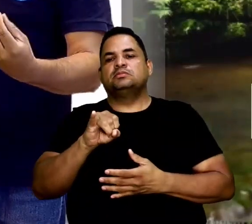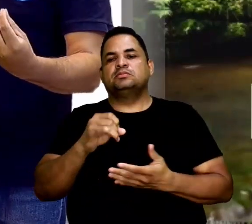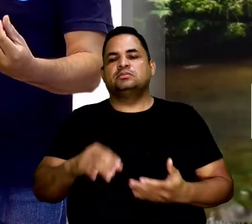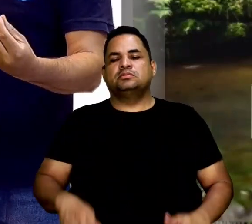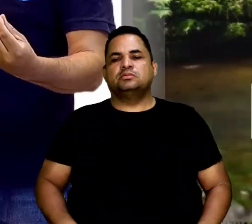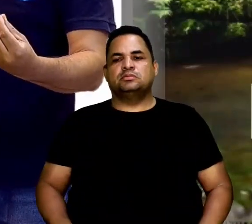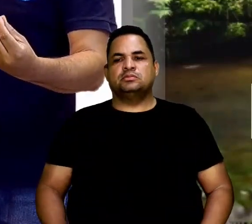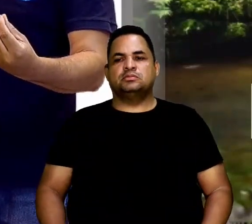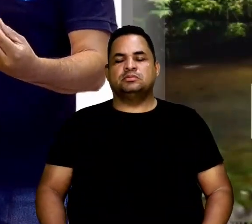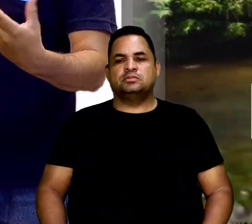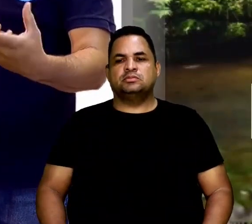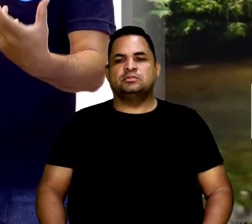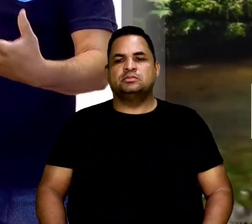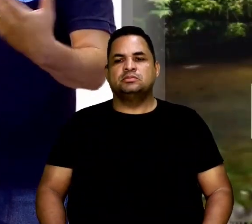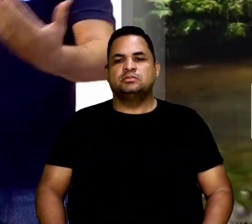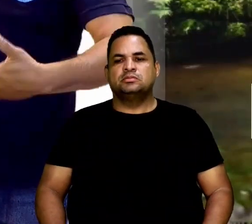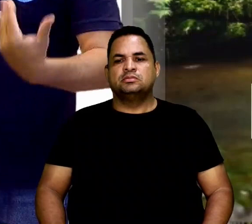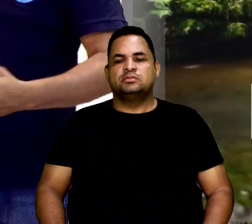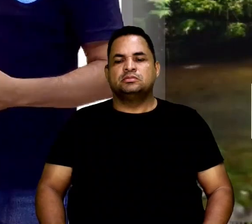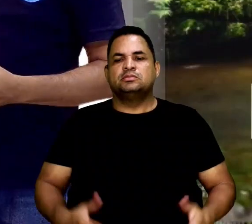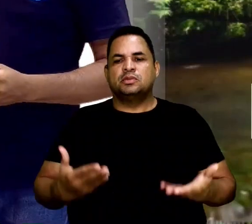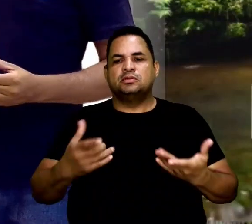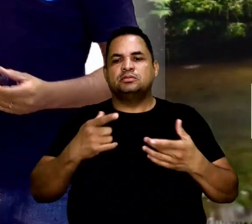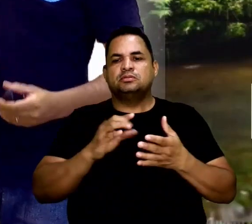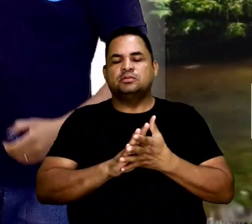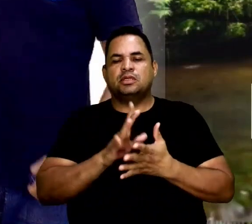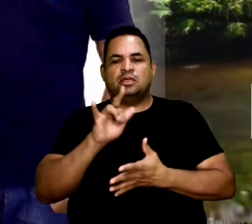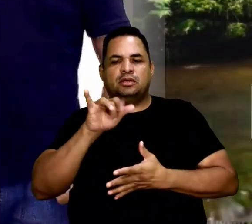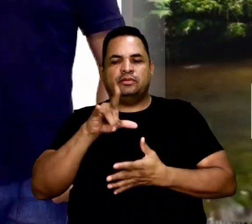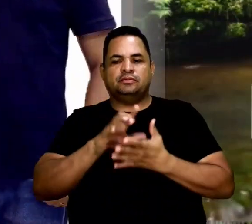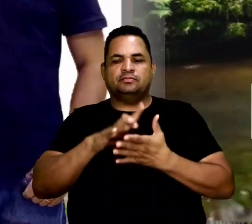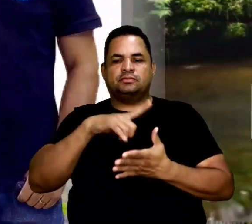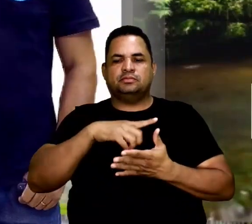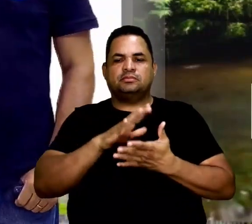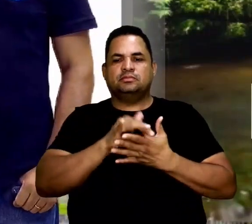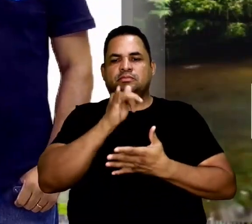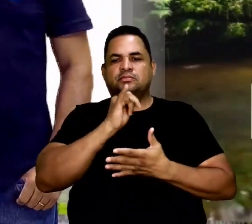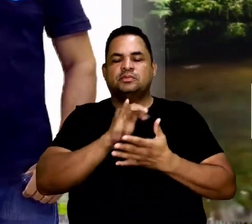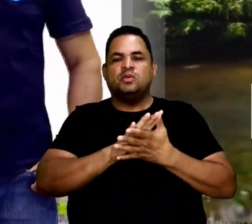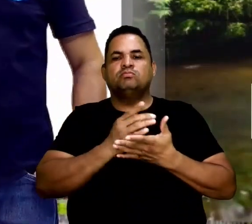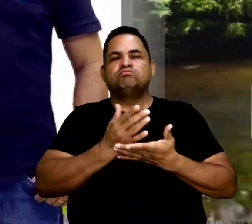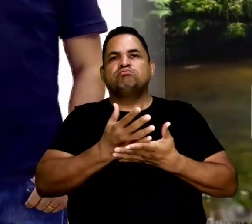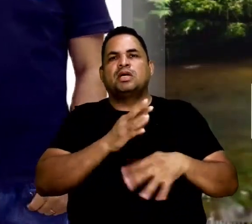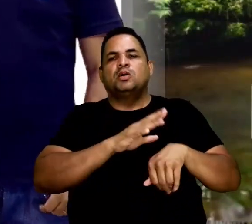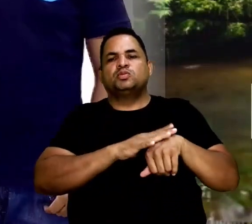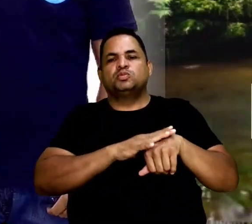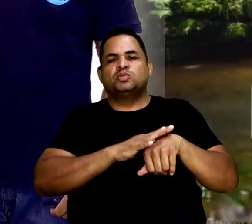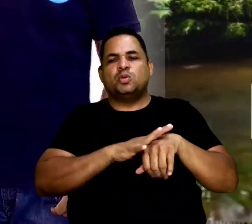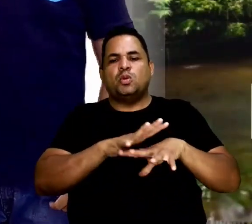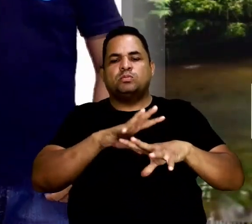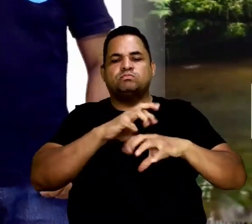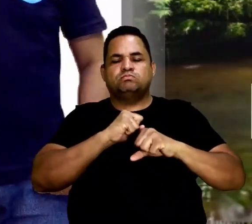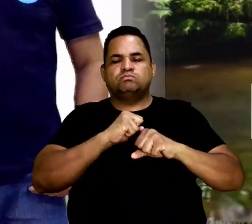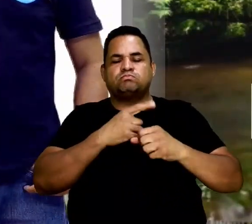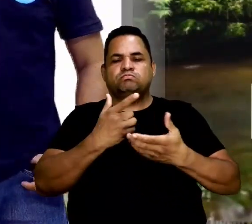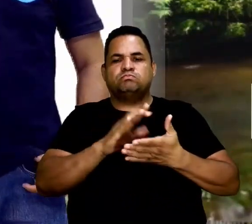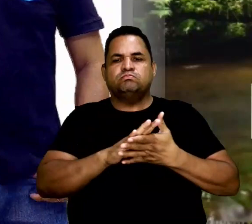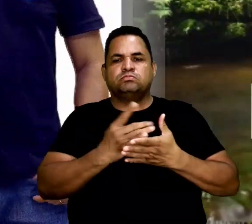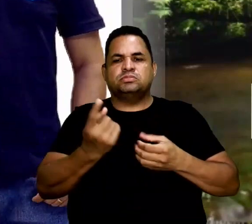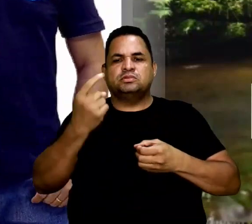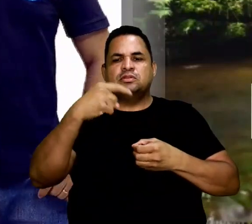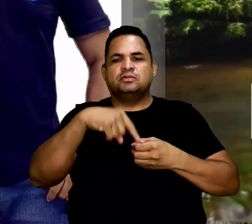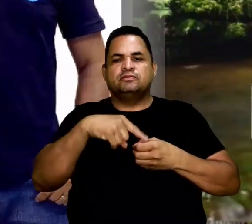nessa região, na linfa, tiver, por exemplo, alguma infecção, porque você pode pensar isso, né? Então ele vai voltar para o